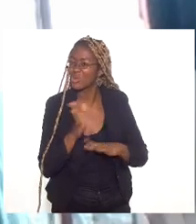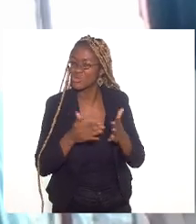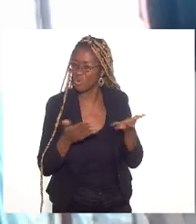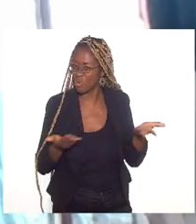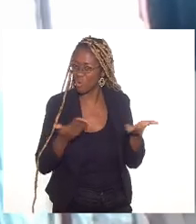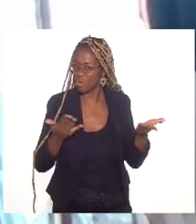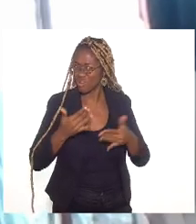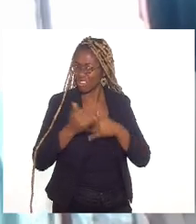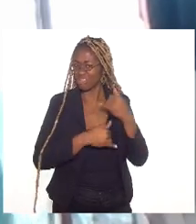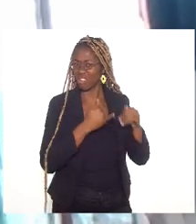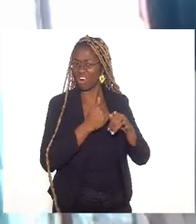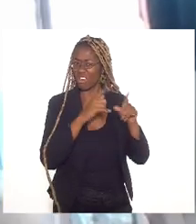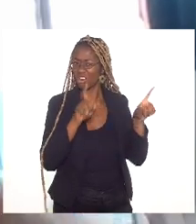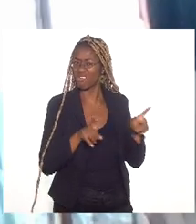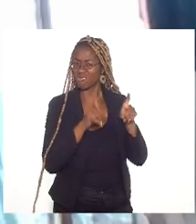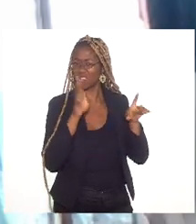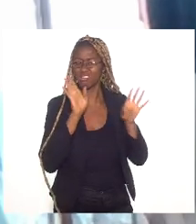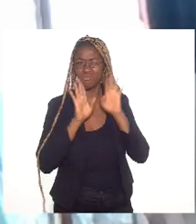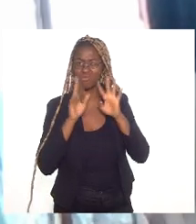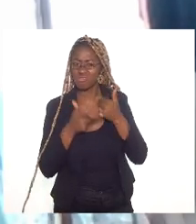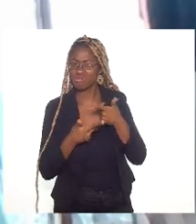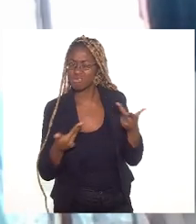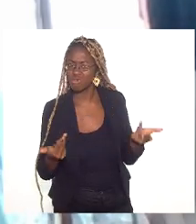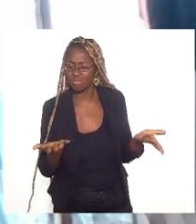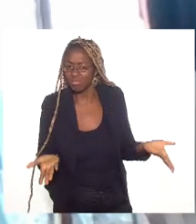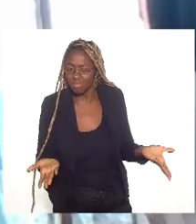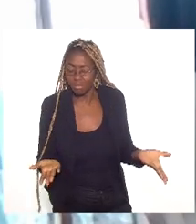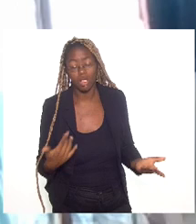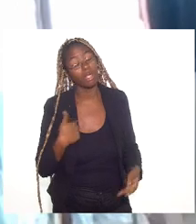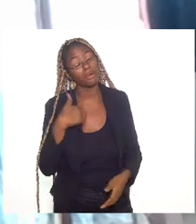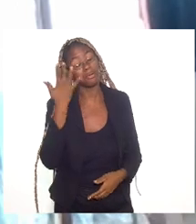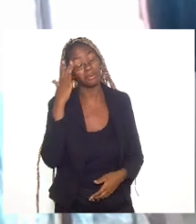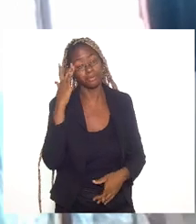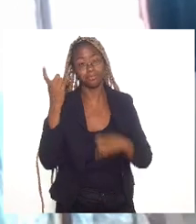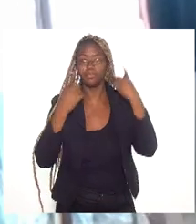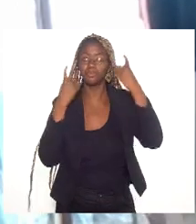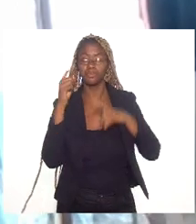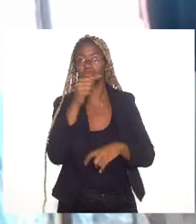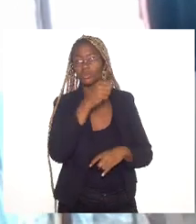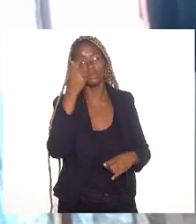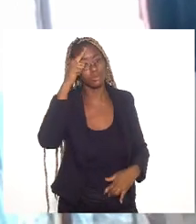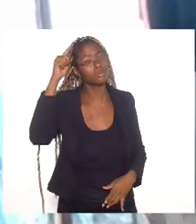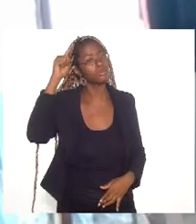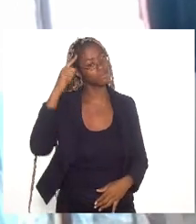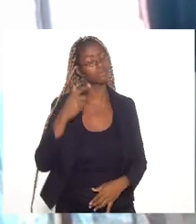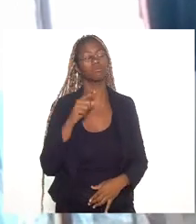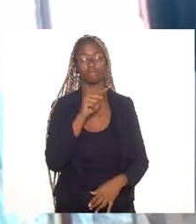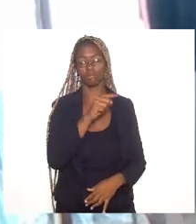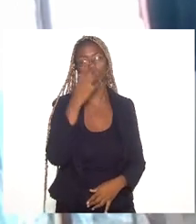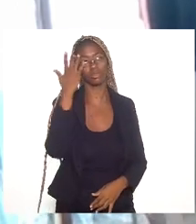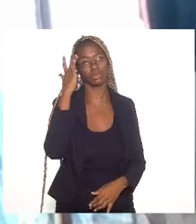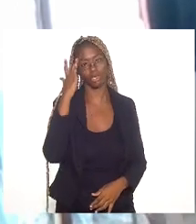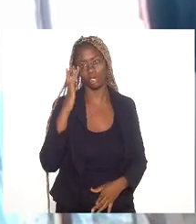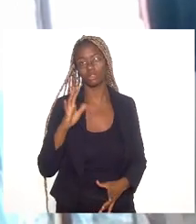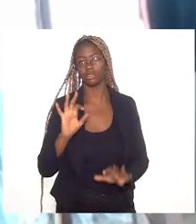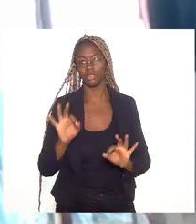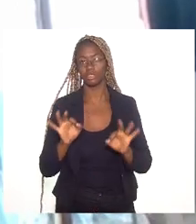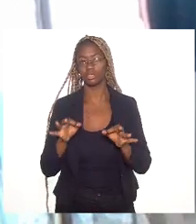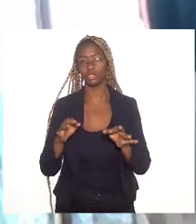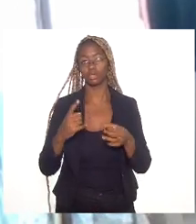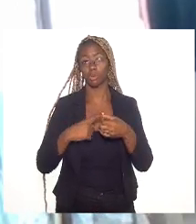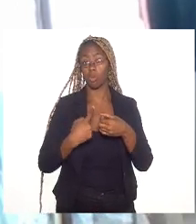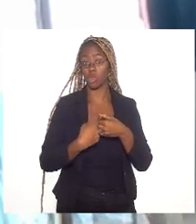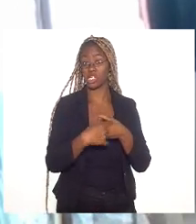Né? Eu acho que, juntando isso com a preocupação do Luiz Paulo de ser uma questão municipal e para